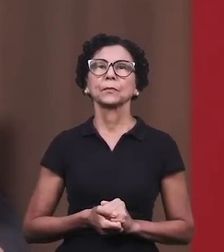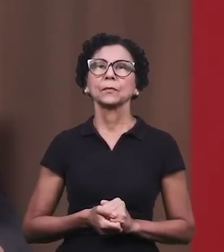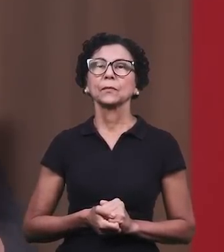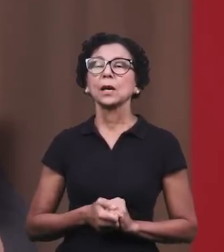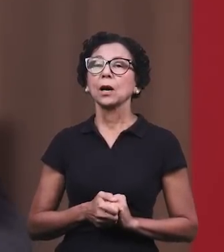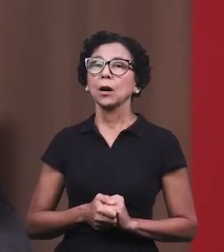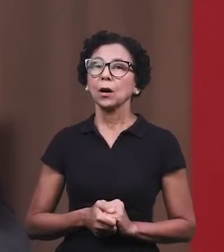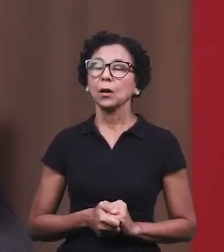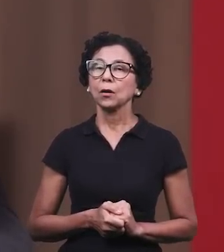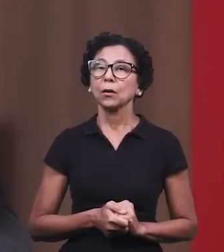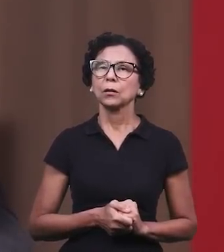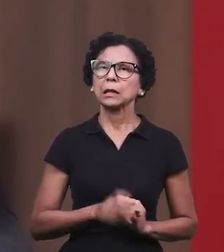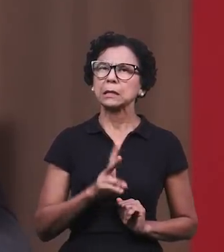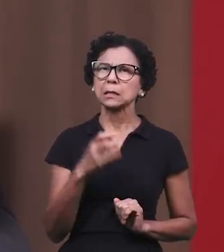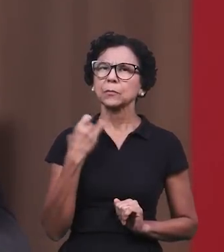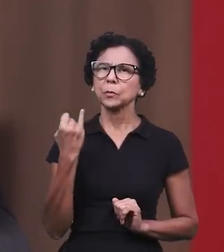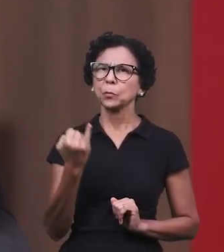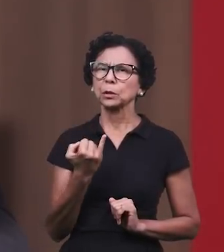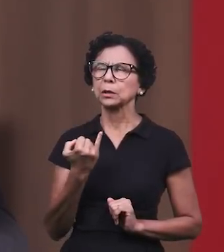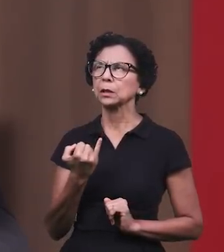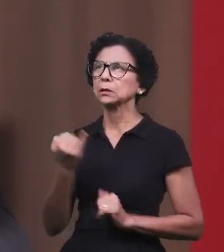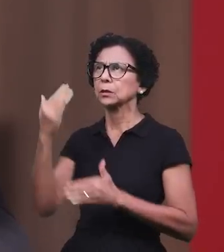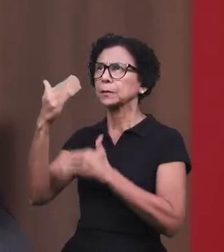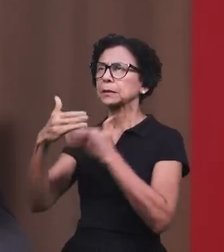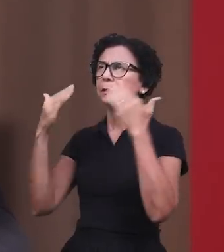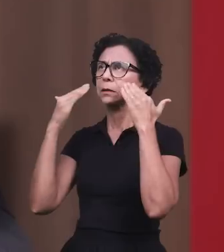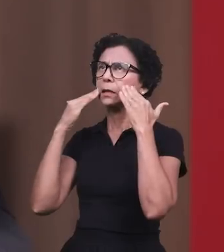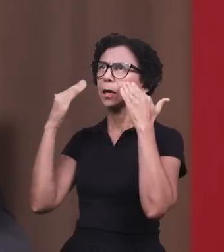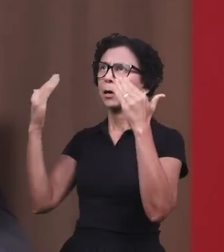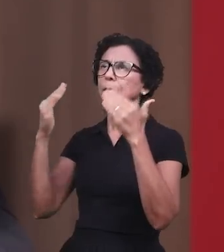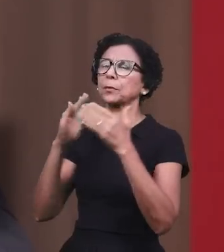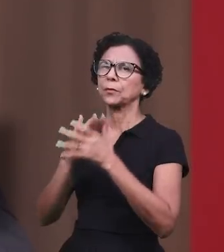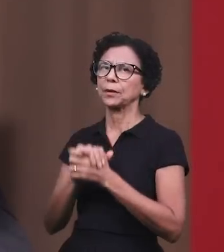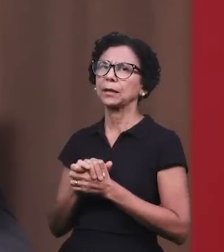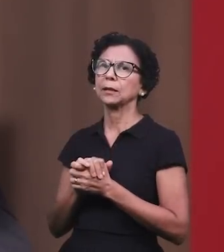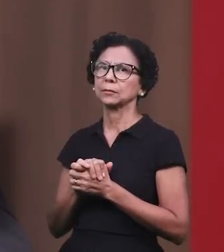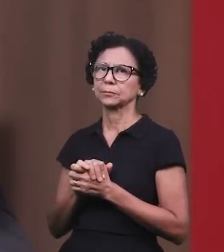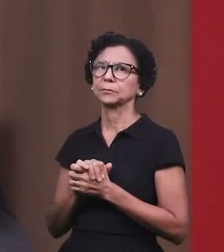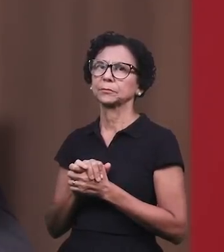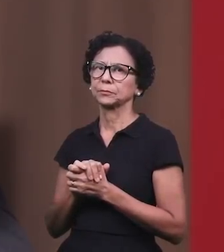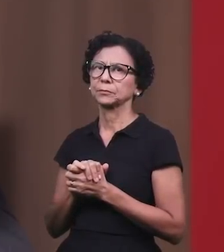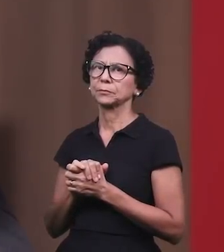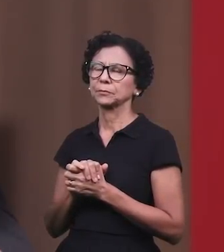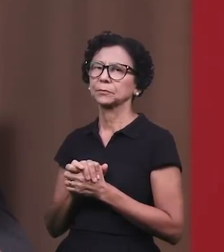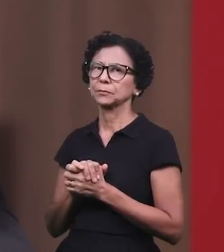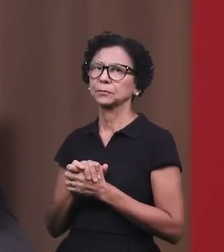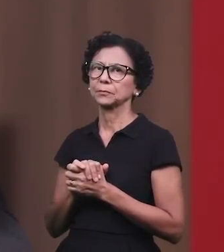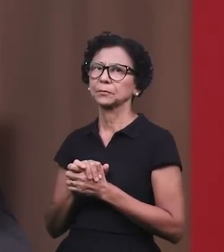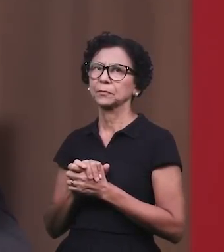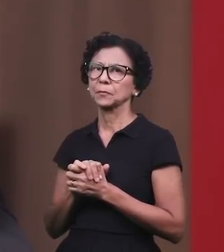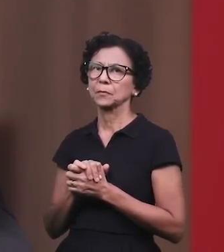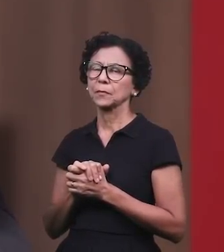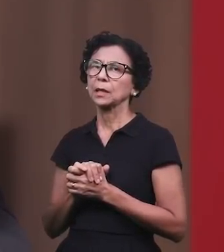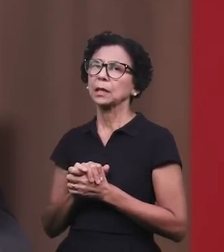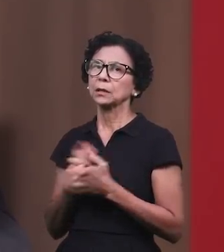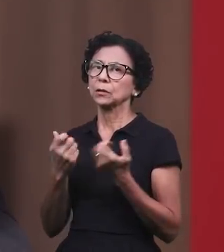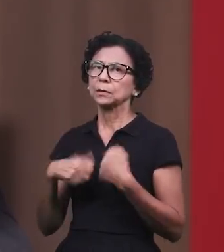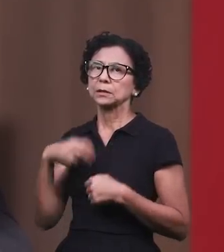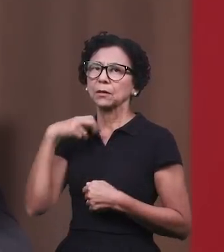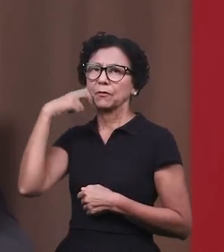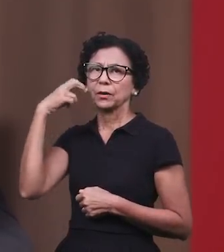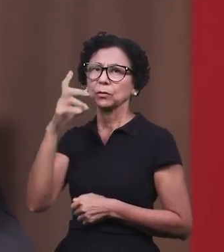procura apresentar-te a Deus aprovado, como obreiro que não tem de que se